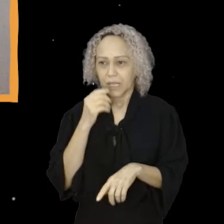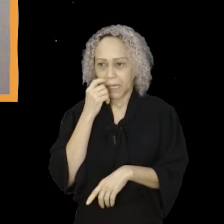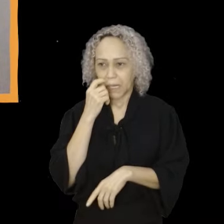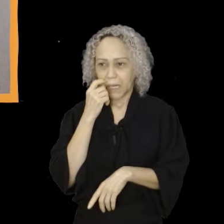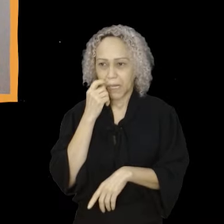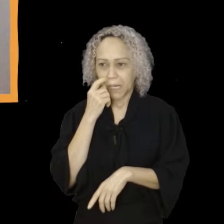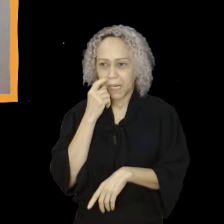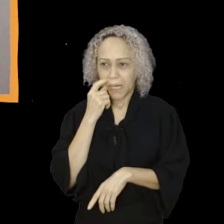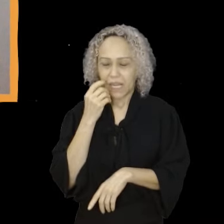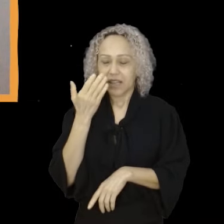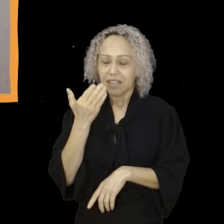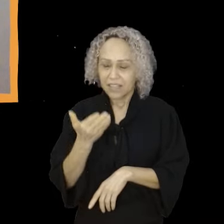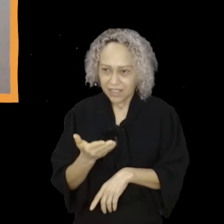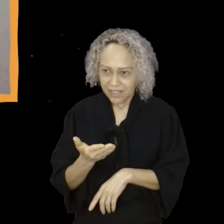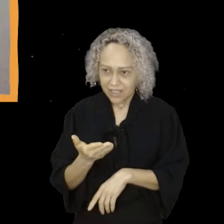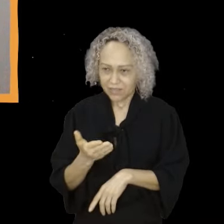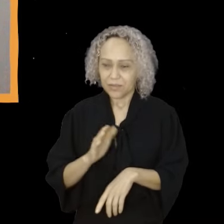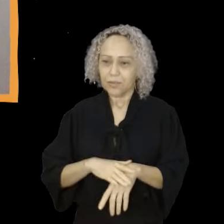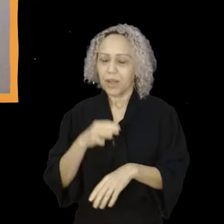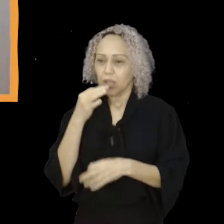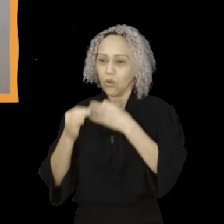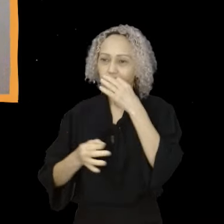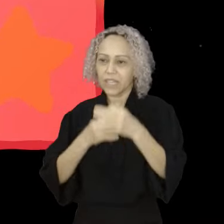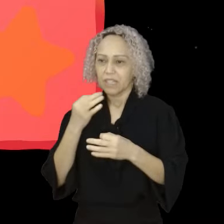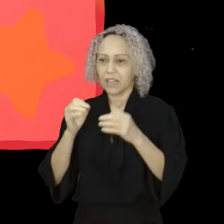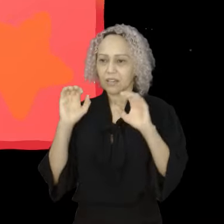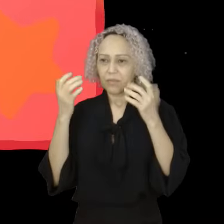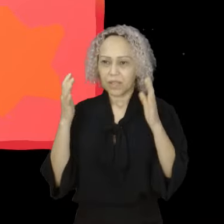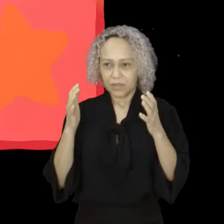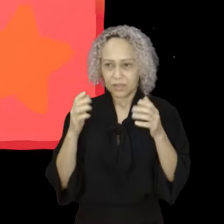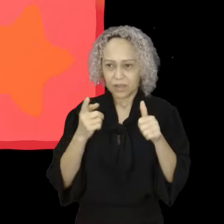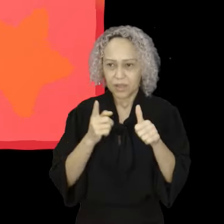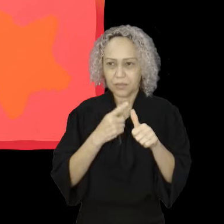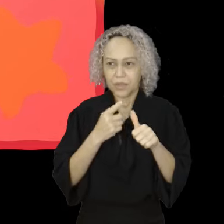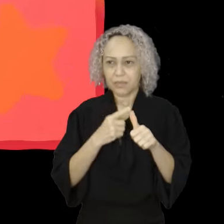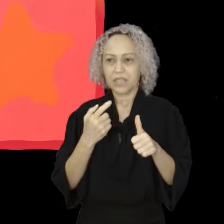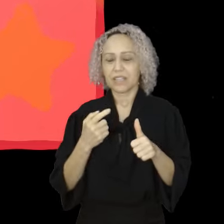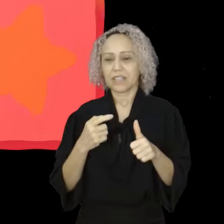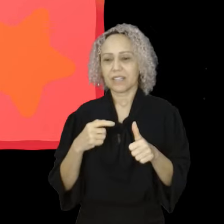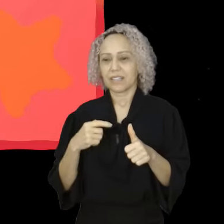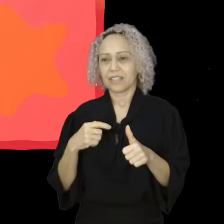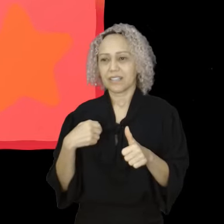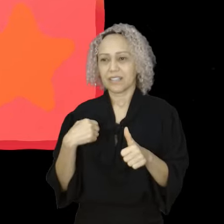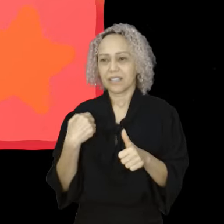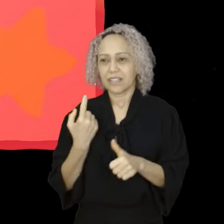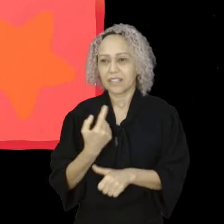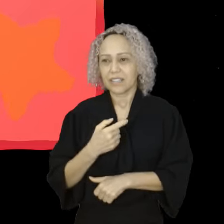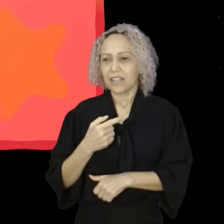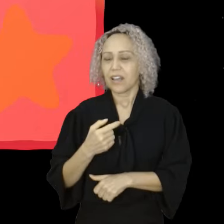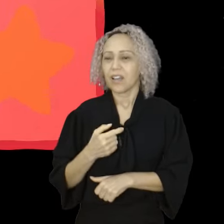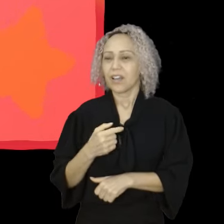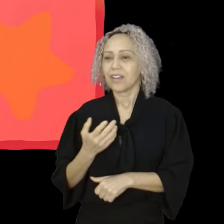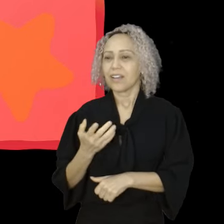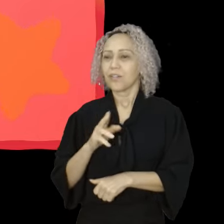Genuíno, Miruna e Maria, tem mais comentários. Bora ver. Primeiro, que a gente amou o apelido. Incrível